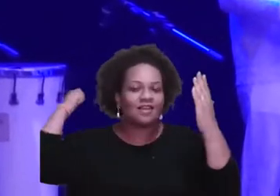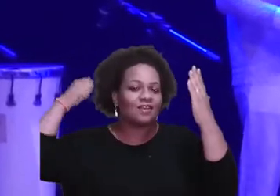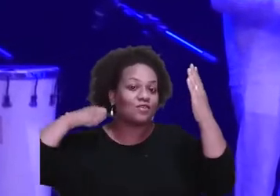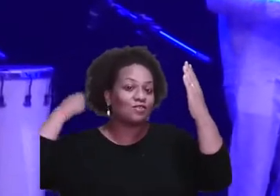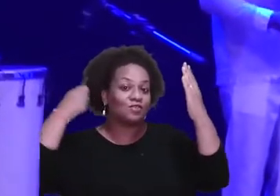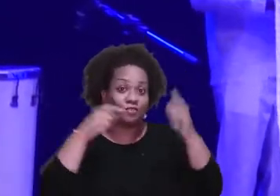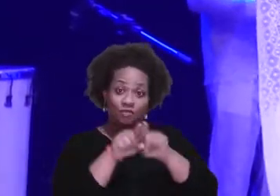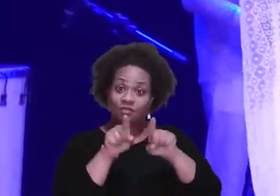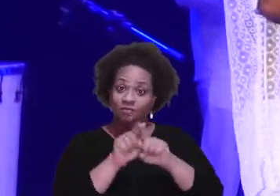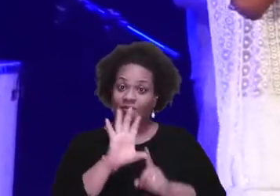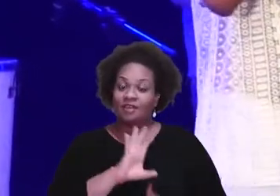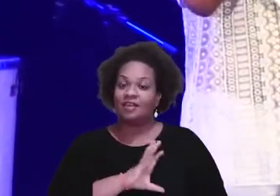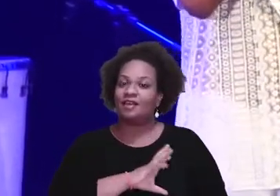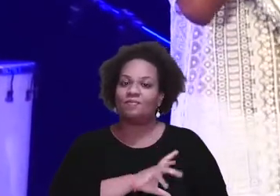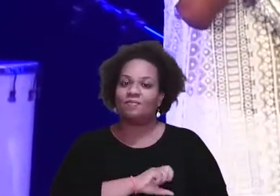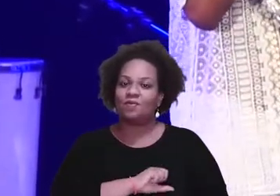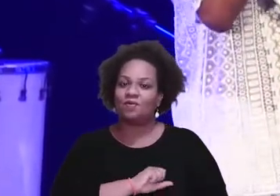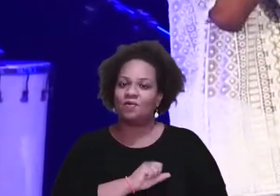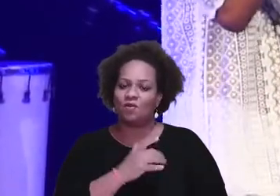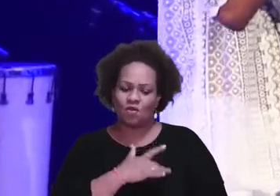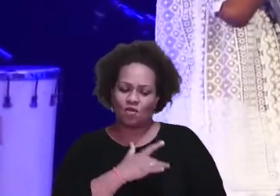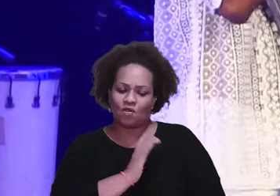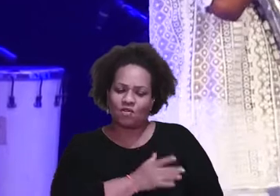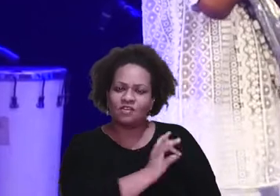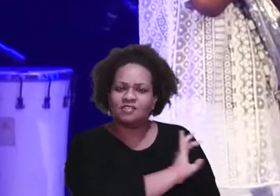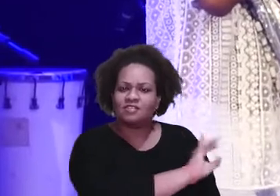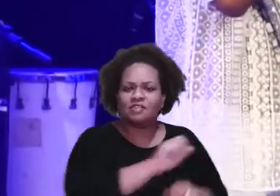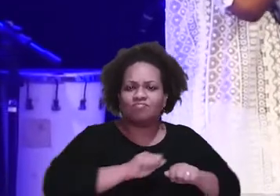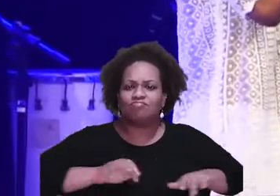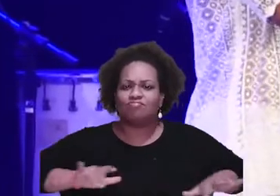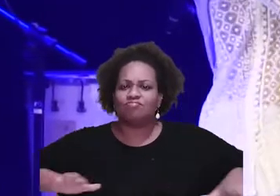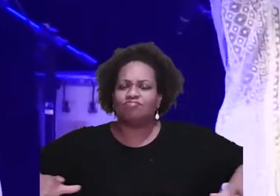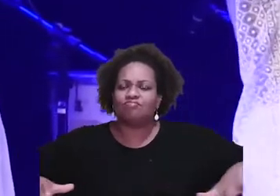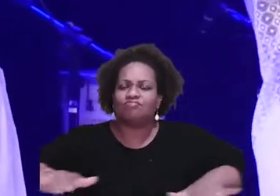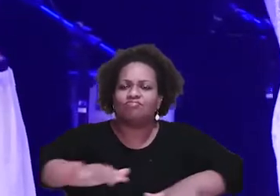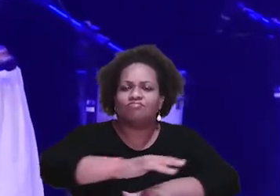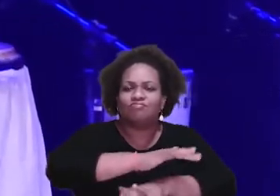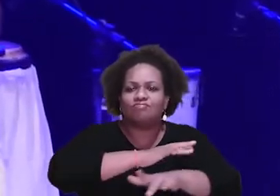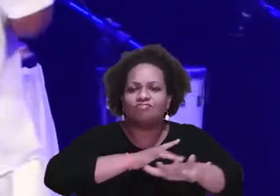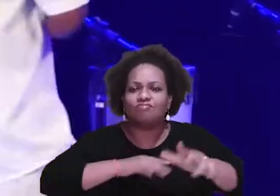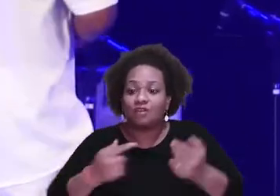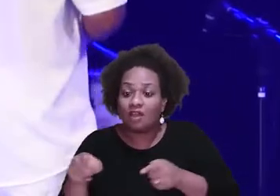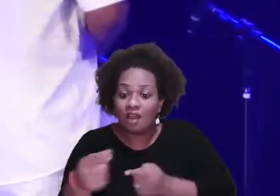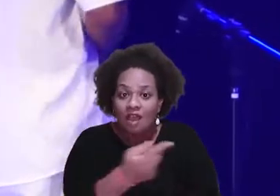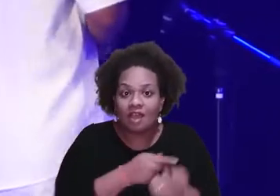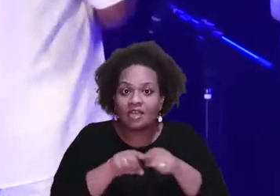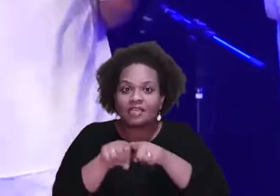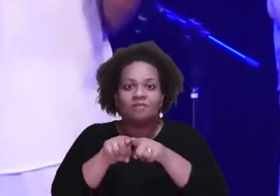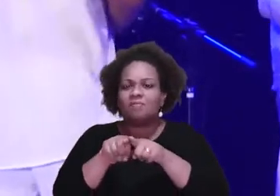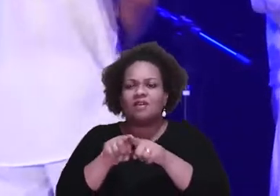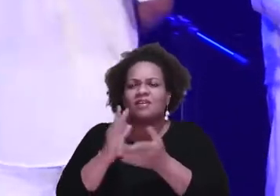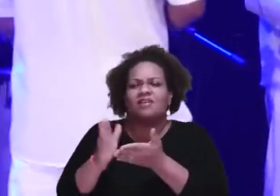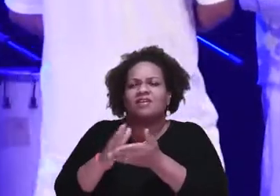aqui ó e também amor toque no coração de todo mundo e a gente será que o outro